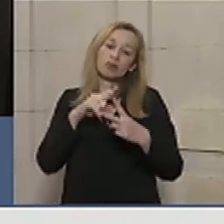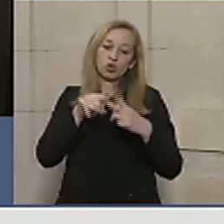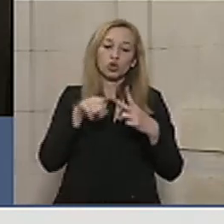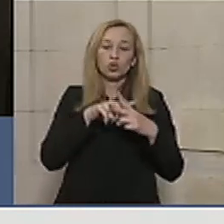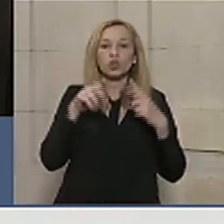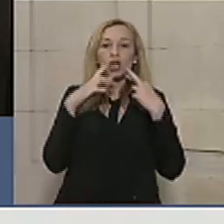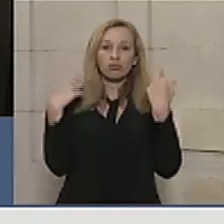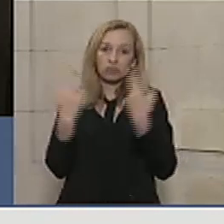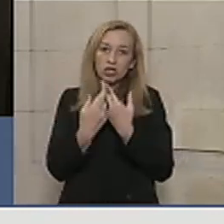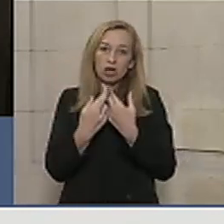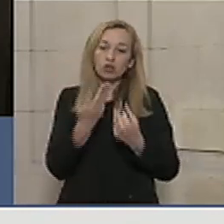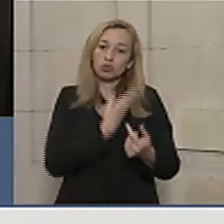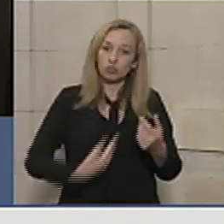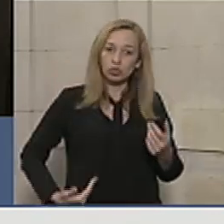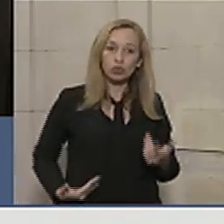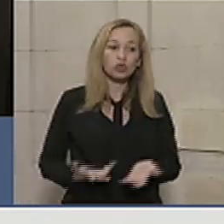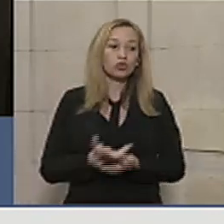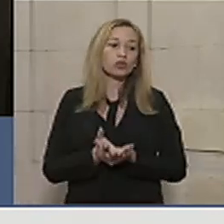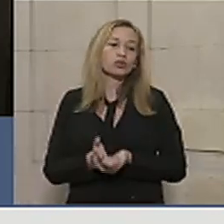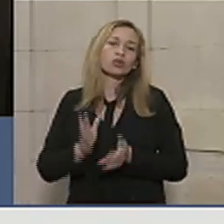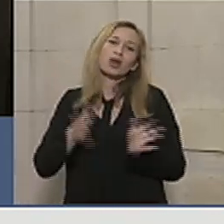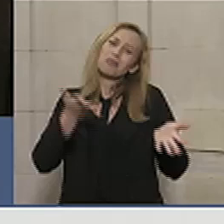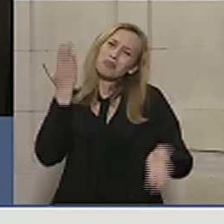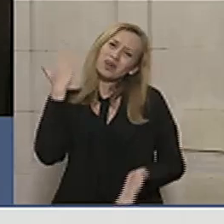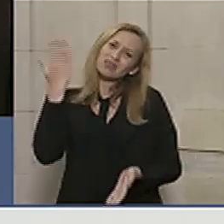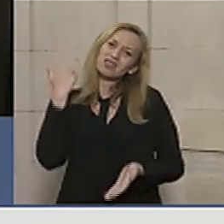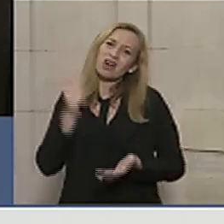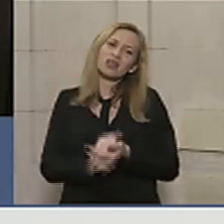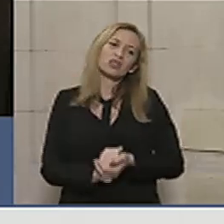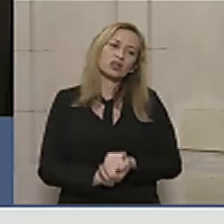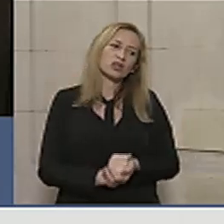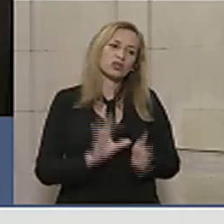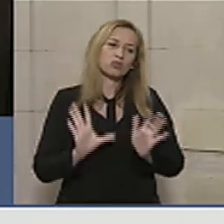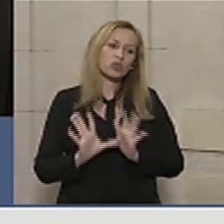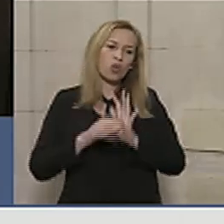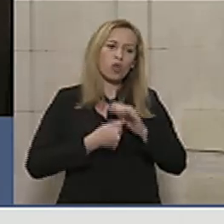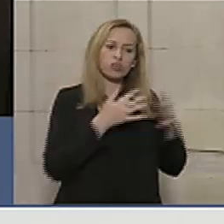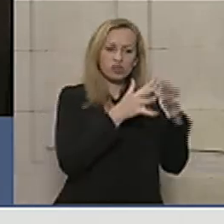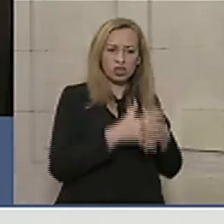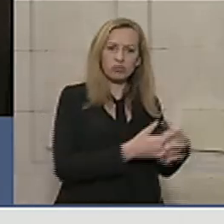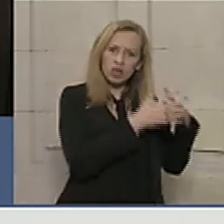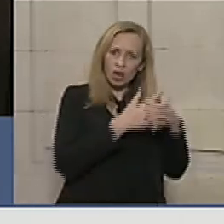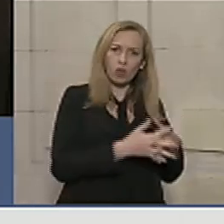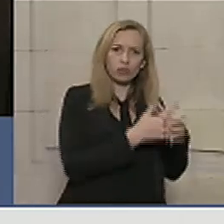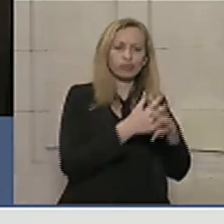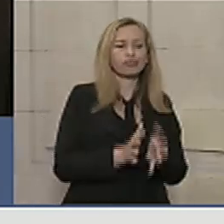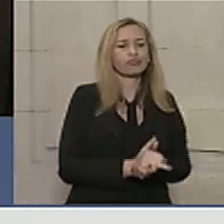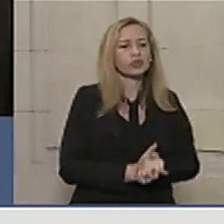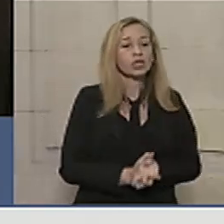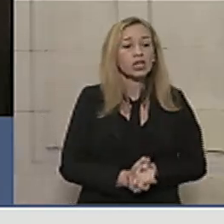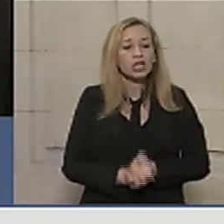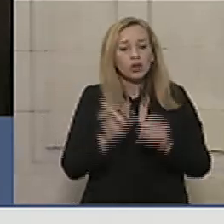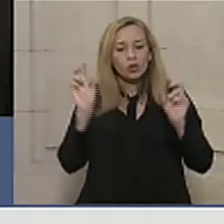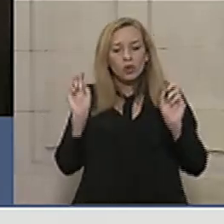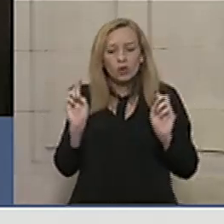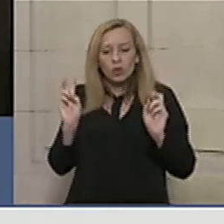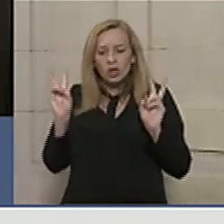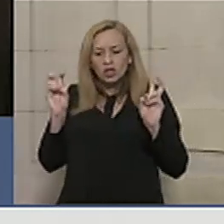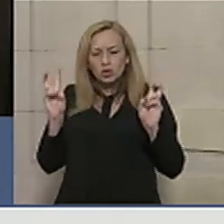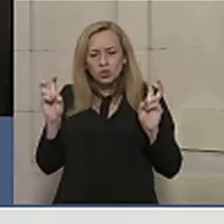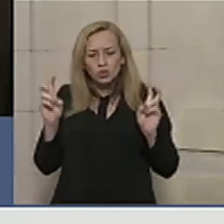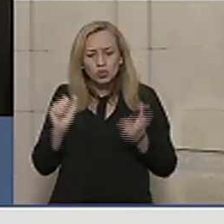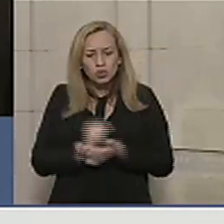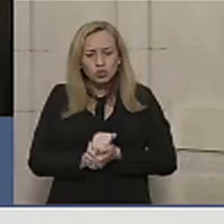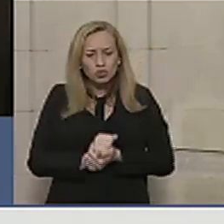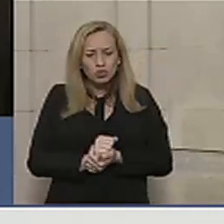audiências públicas que trataram na legislatura passada sobre o roubo de carga. E um fato que contribuía